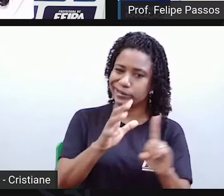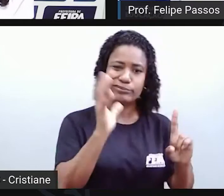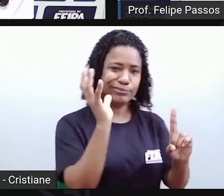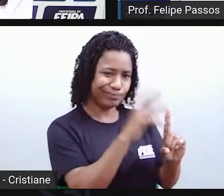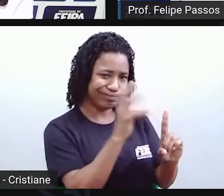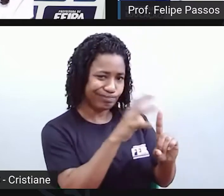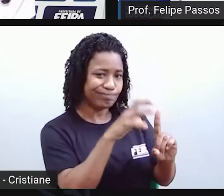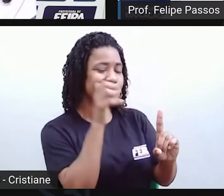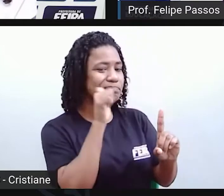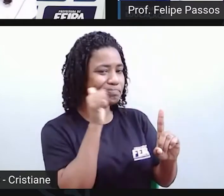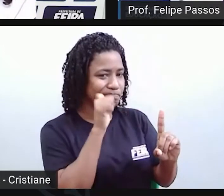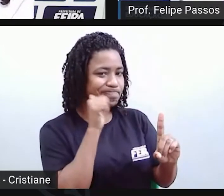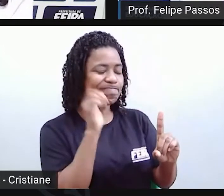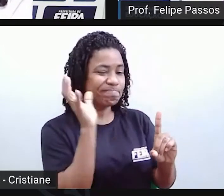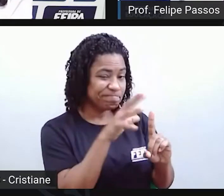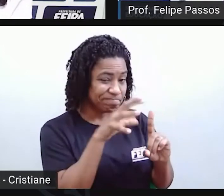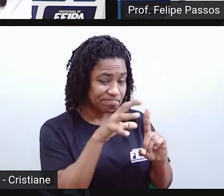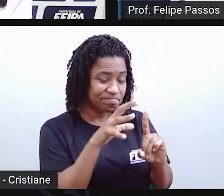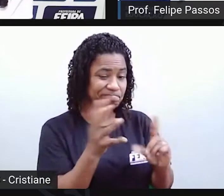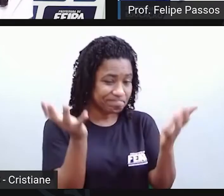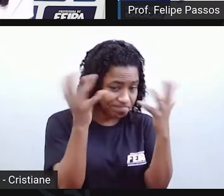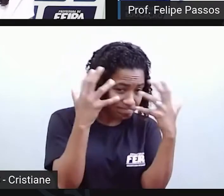que você avalia essa relação?